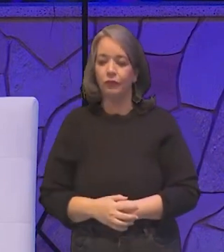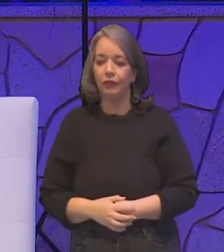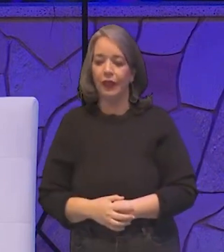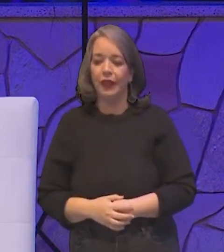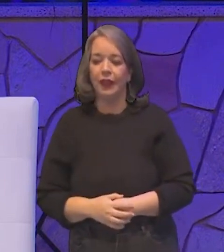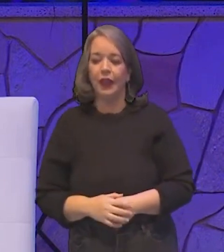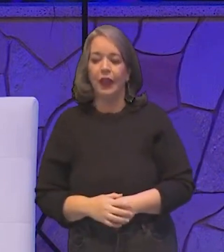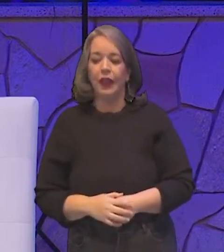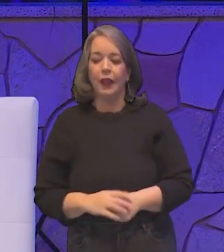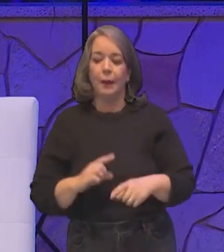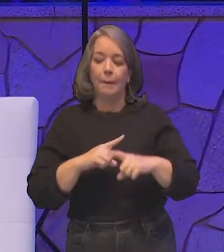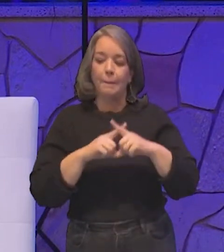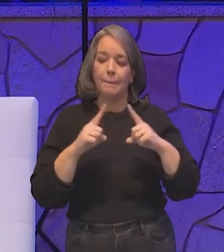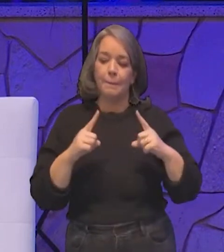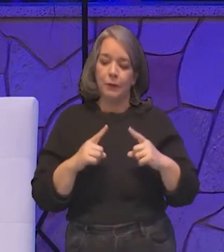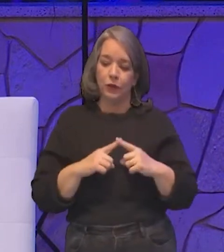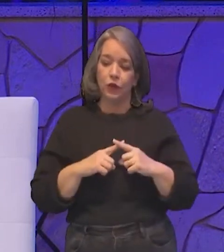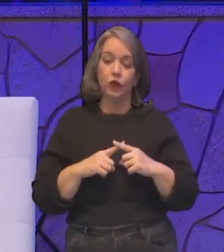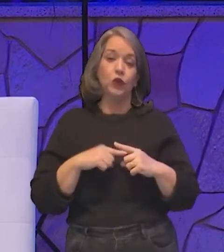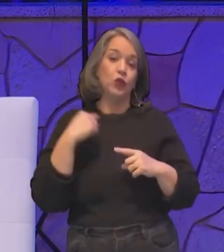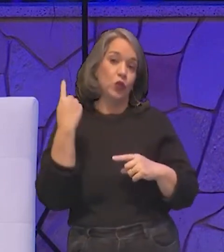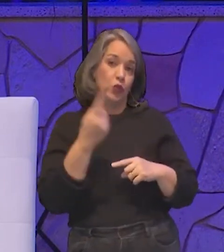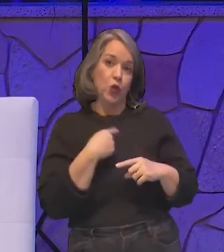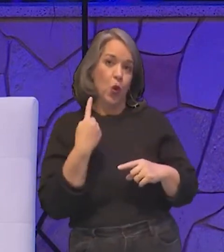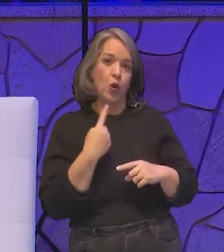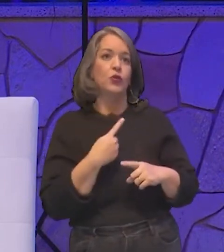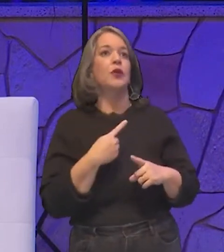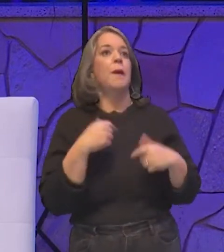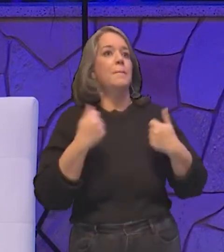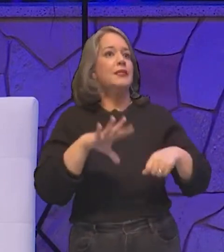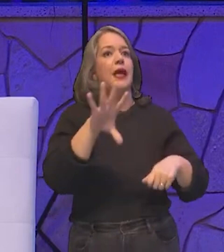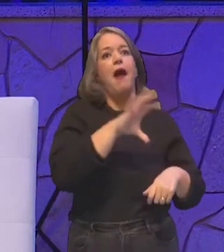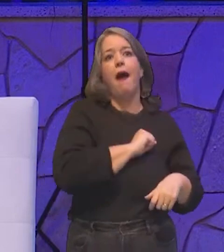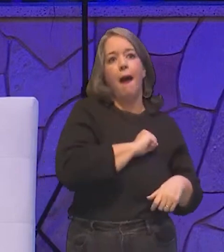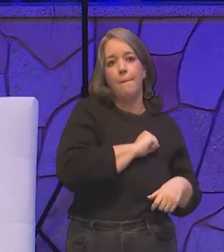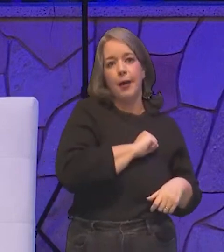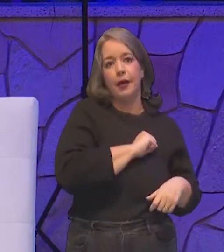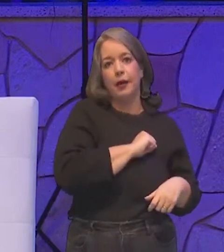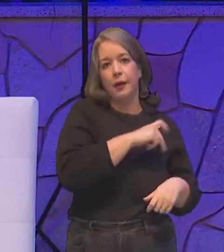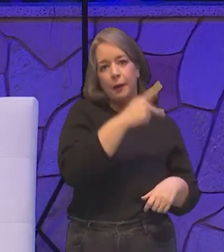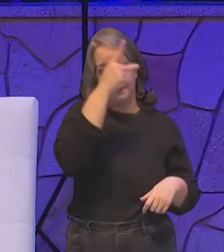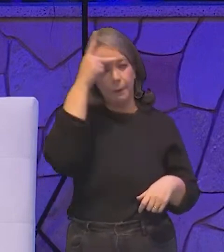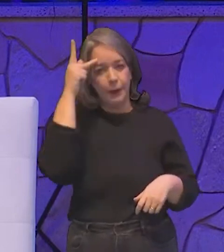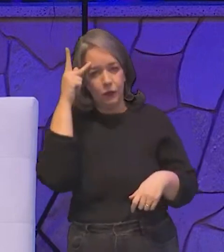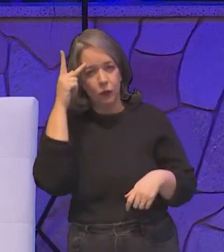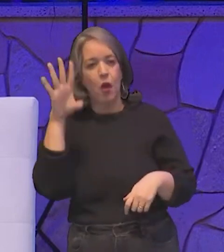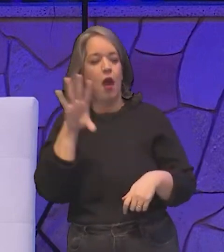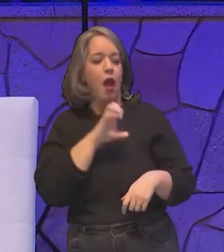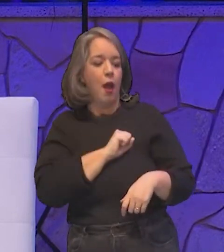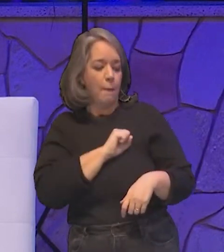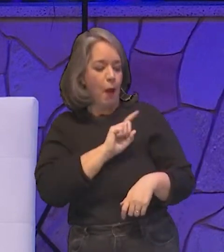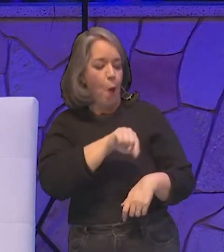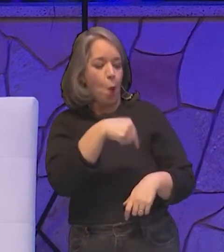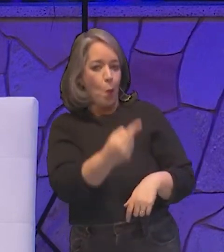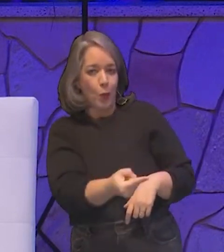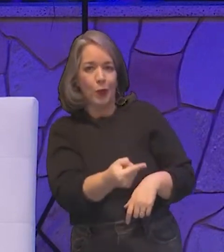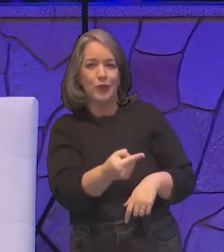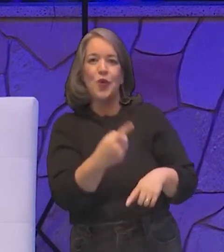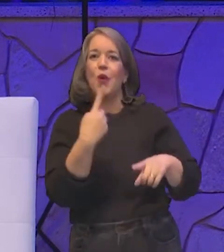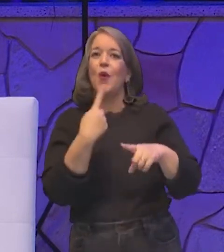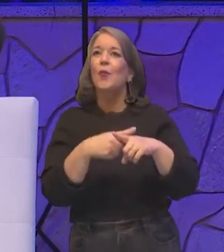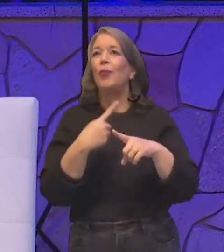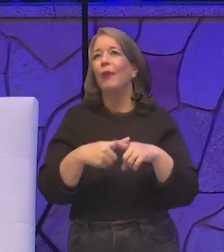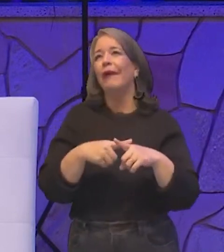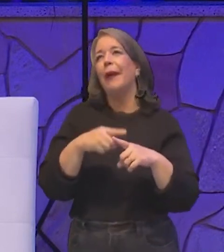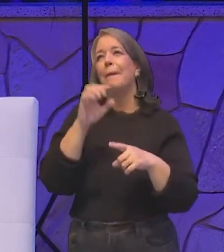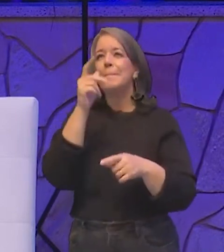amor. Nós não fazemos isso porque, de alguma forma, nós entendemos que amar é